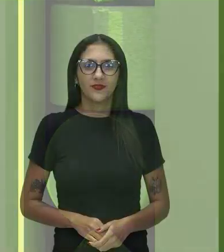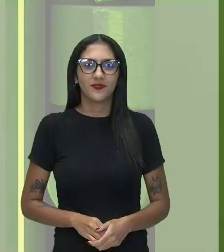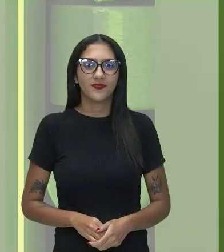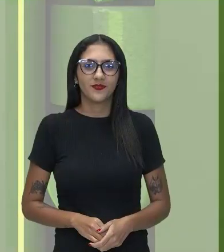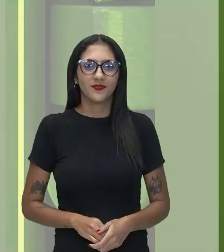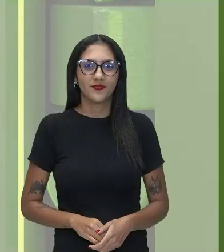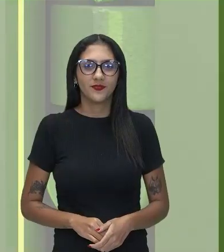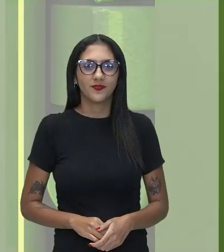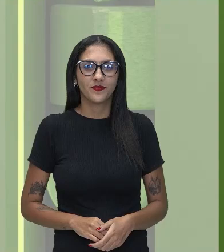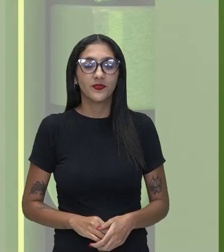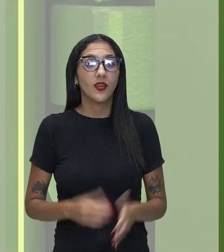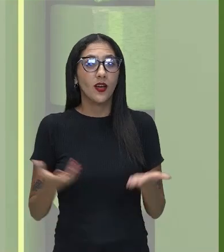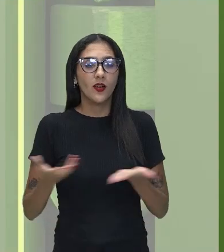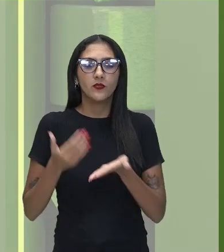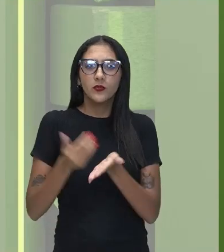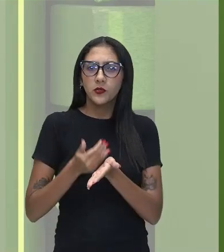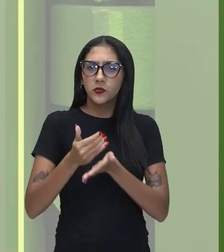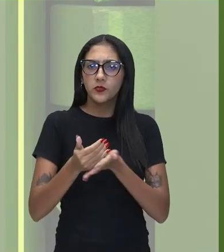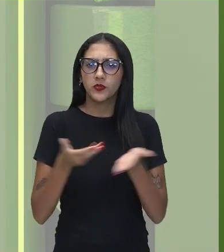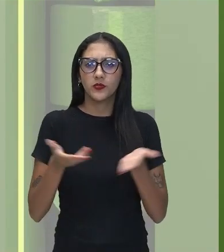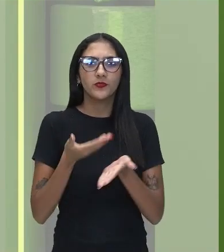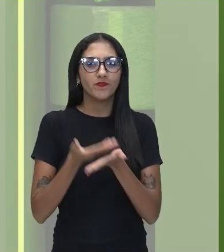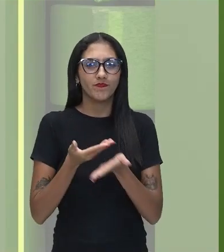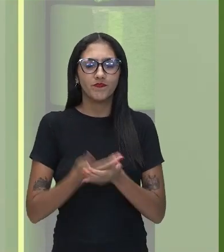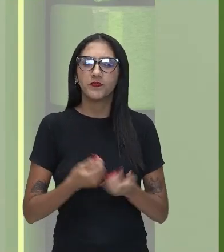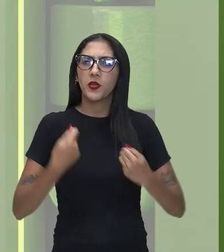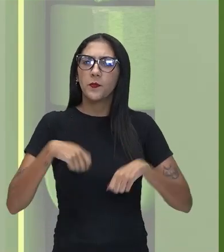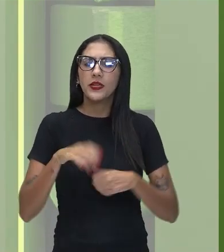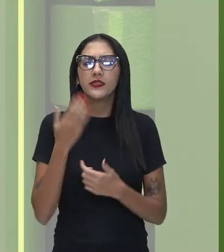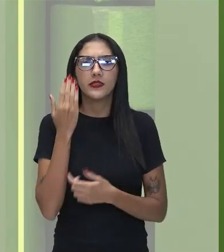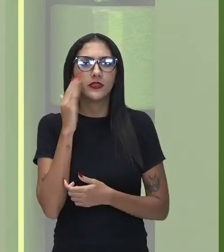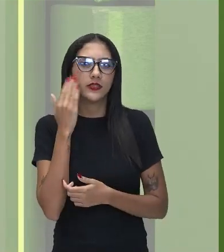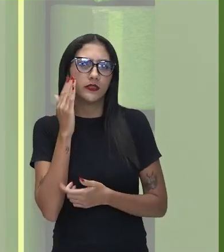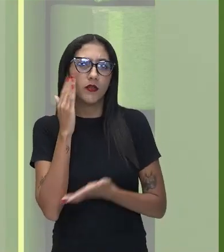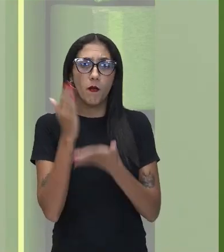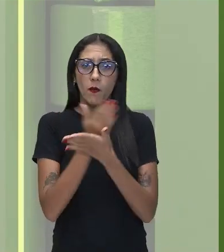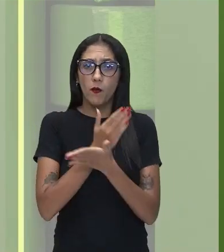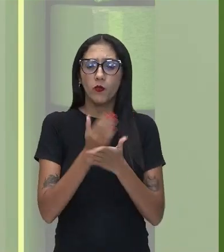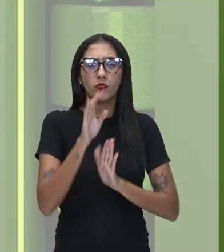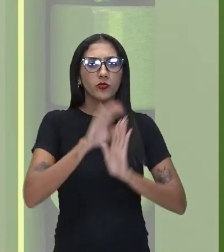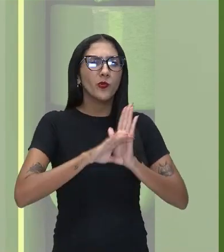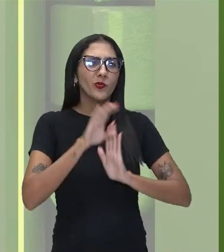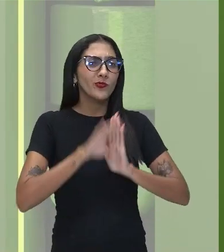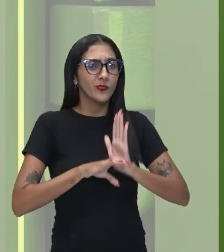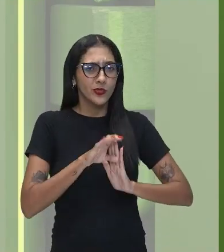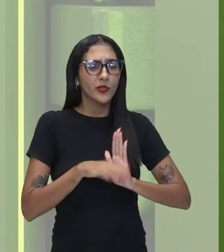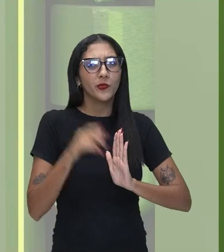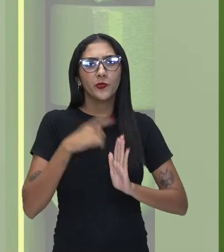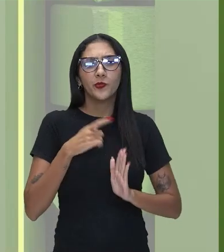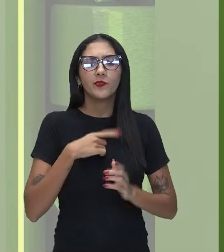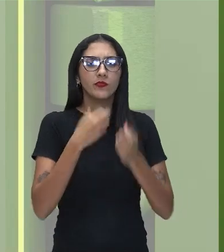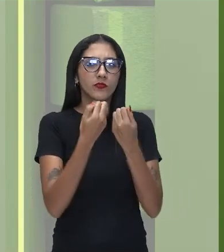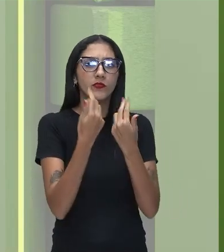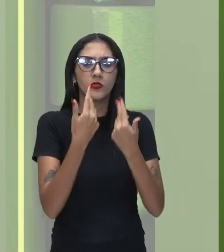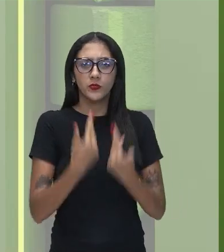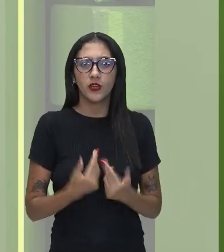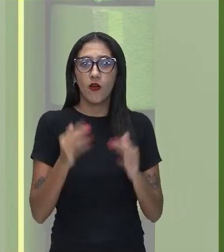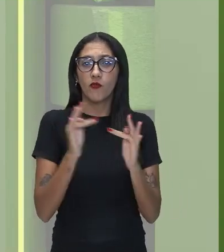Bom, para começarmos a nossa aula, precisamos dos conceitos, né? Já que vamos trabalhar as funções